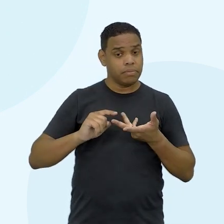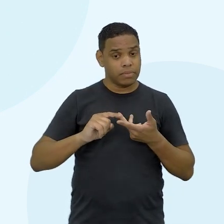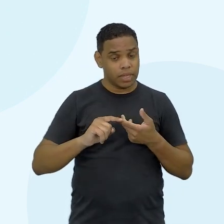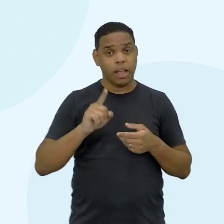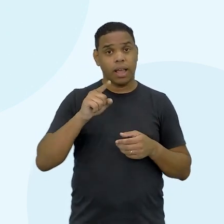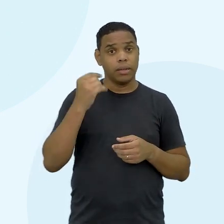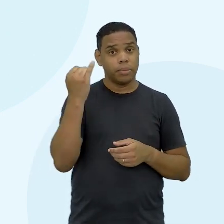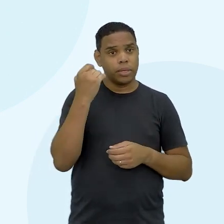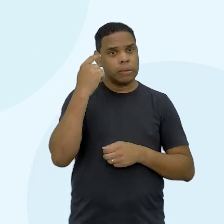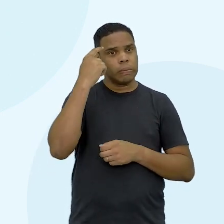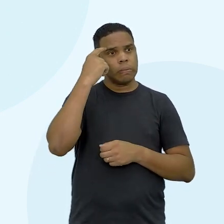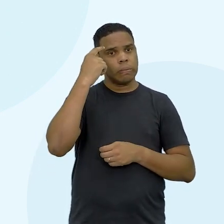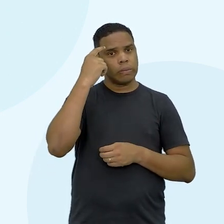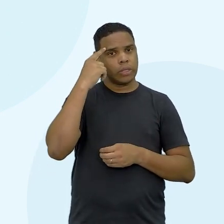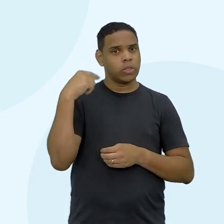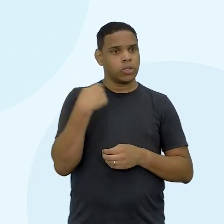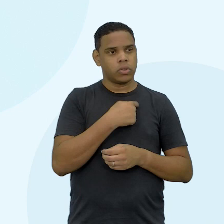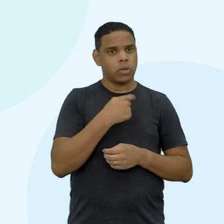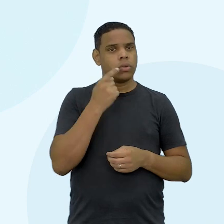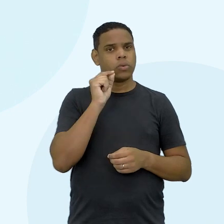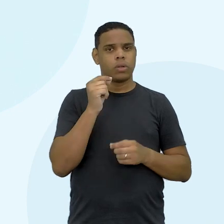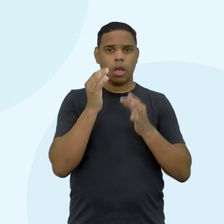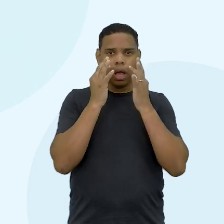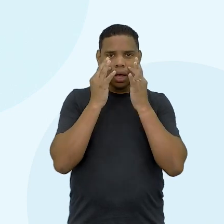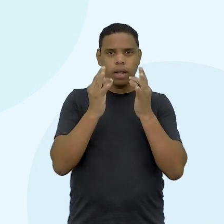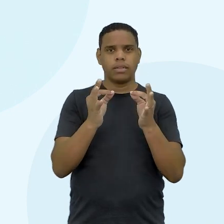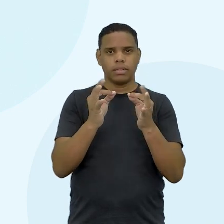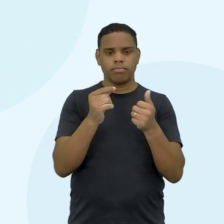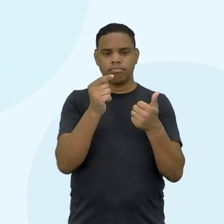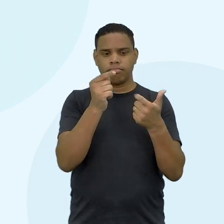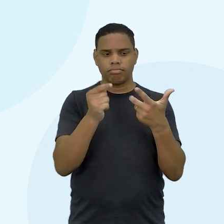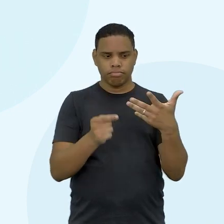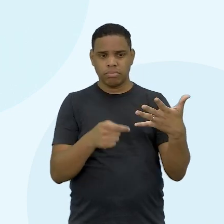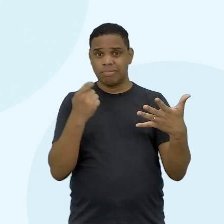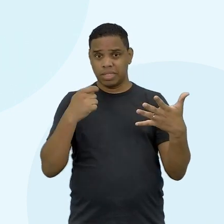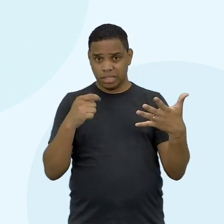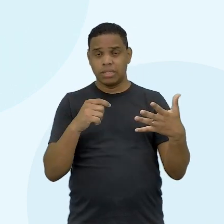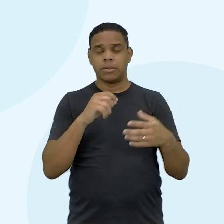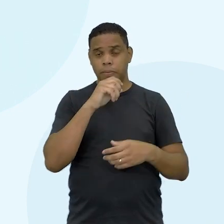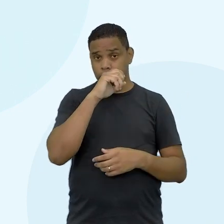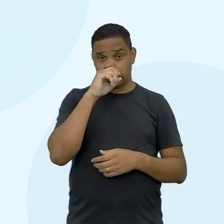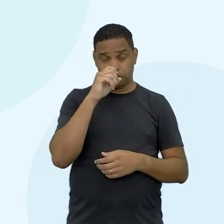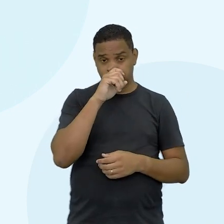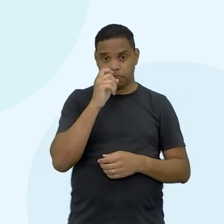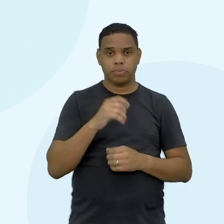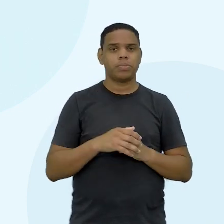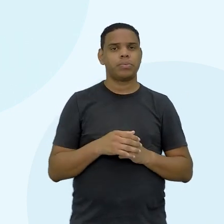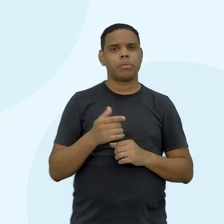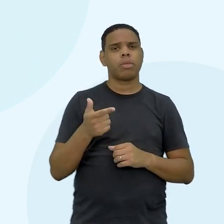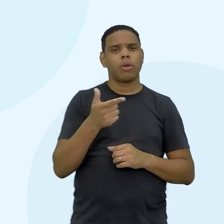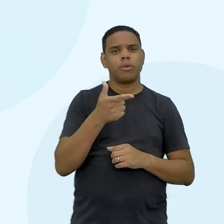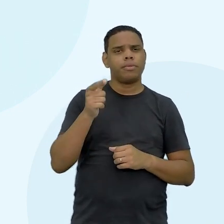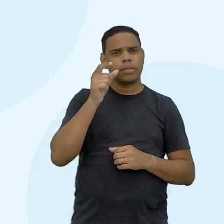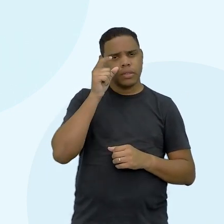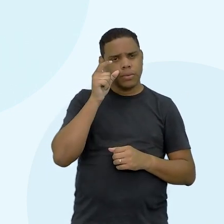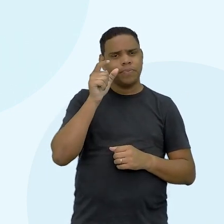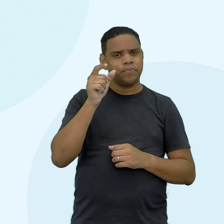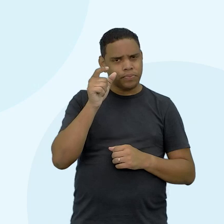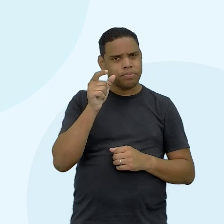questões importantes que a gente precisa ficar atento, né? Então, olha só, uma outra coisa